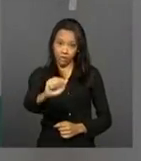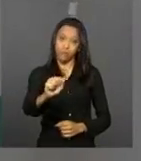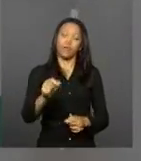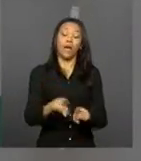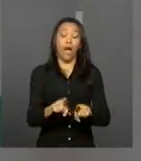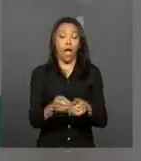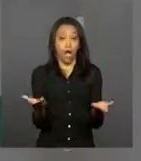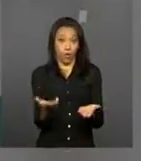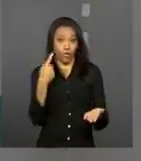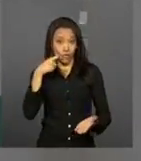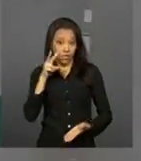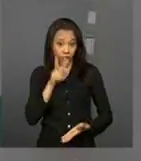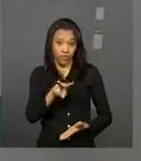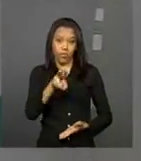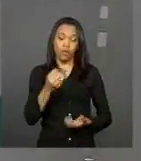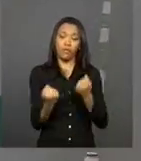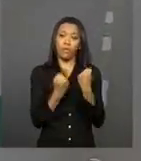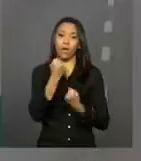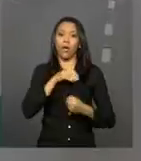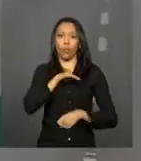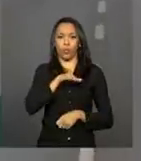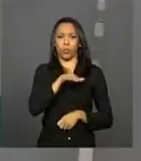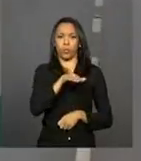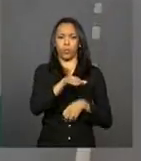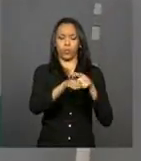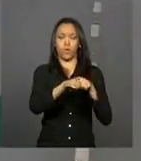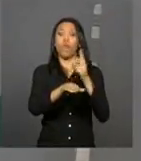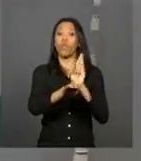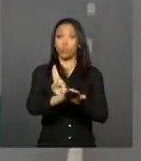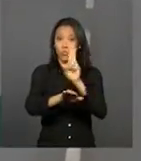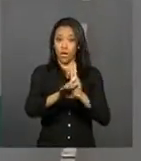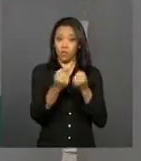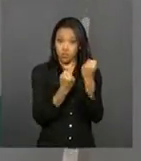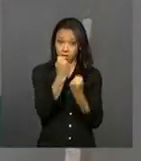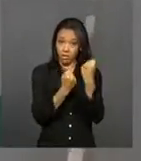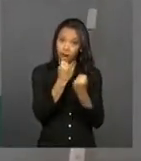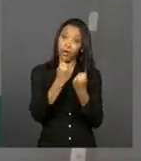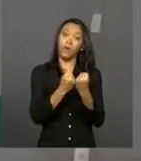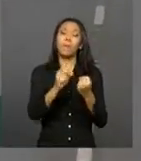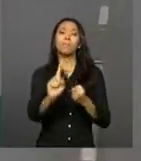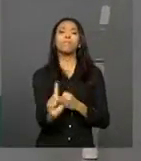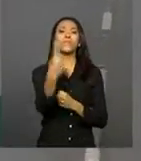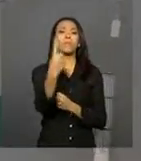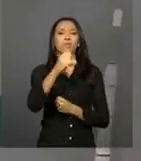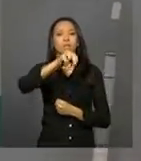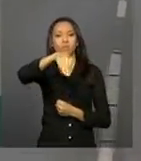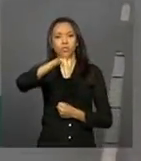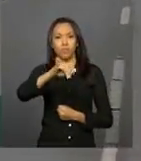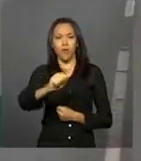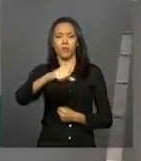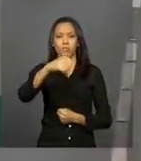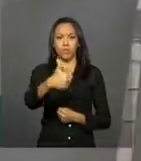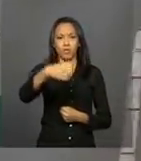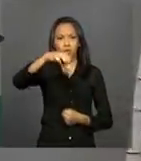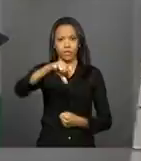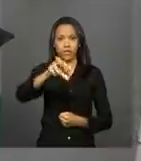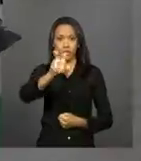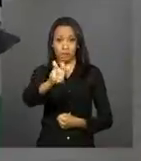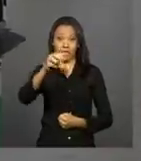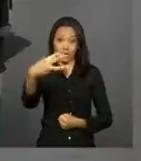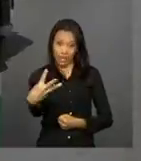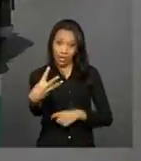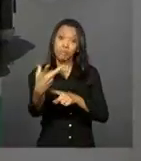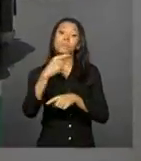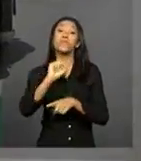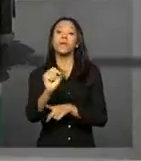Rolls-Royce presidencial. Ele foi utilizado pela primeira vez em cerimônia pública no dia 1º de maio de 1953